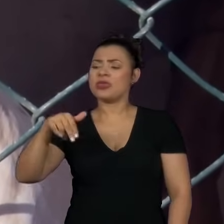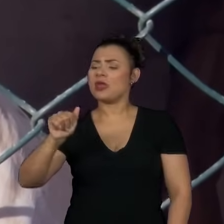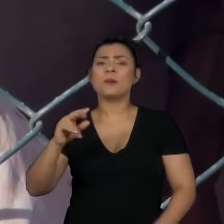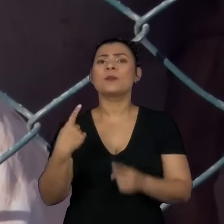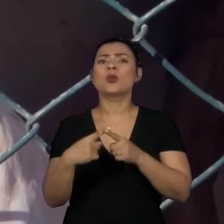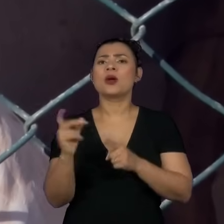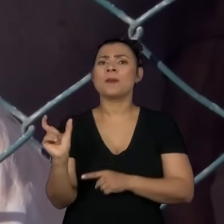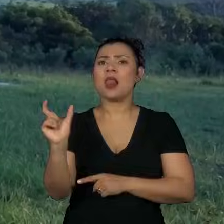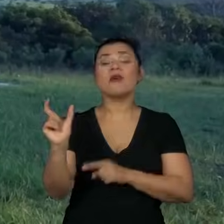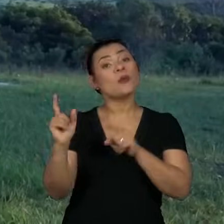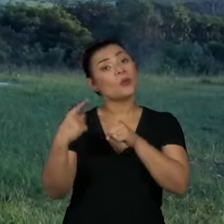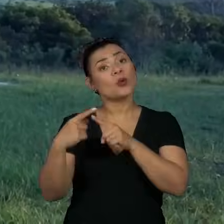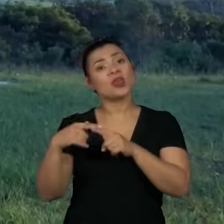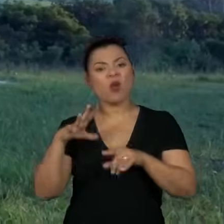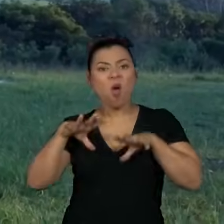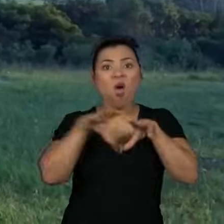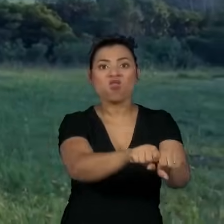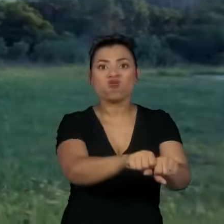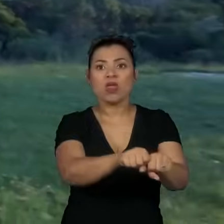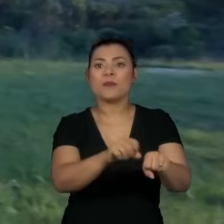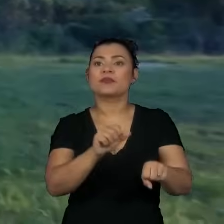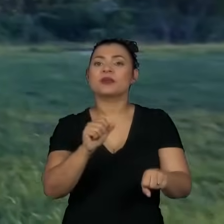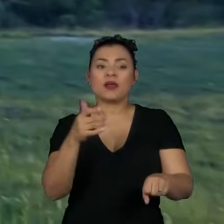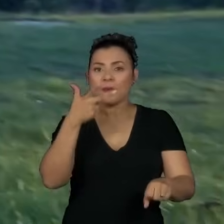que caçam outros animais.